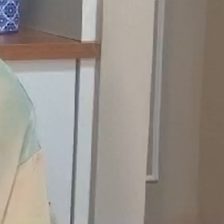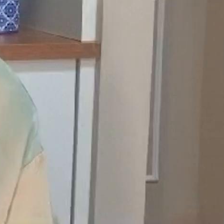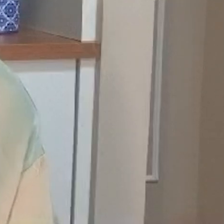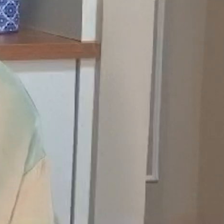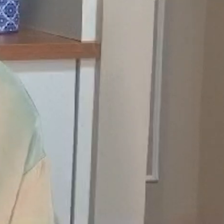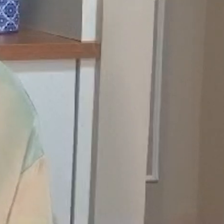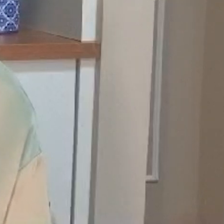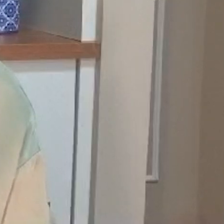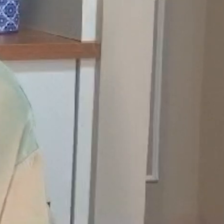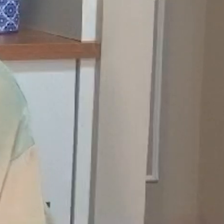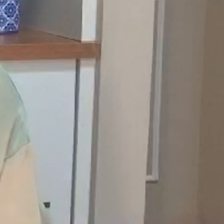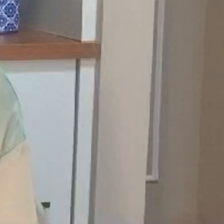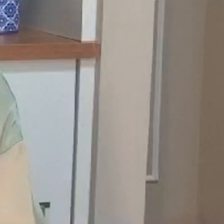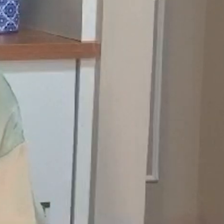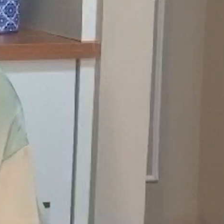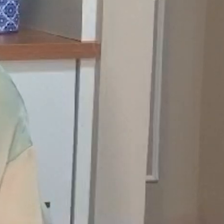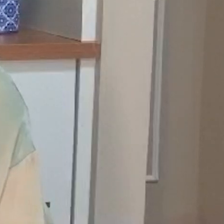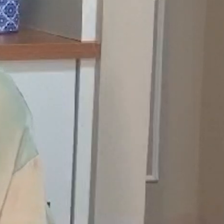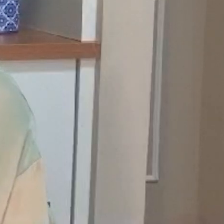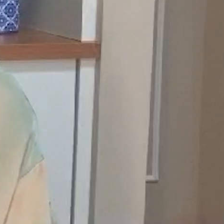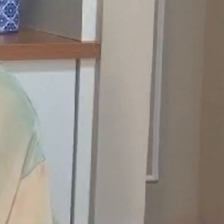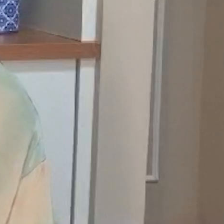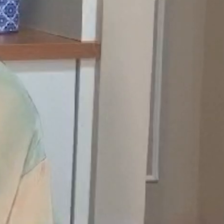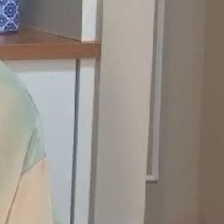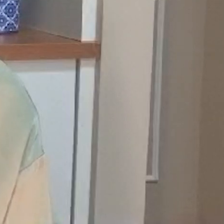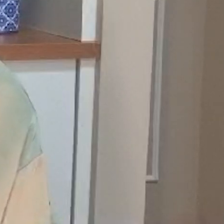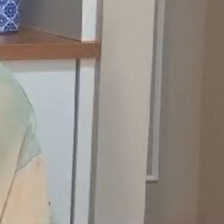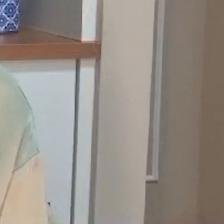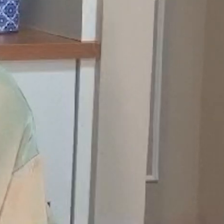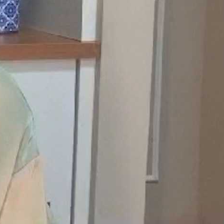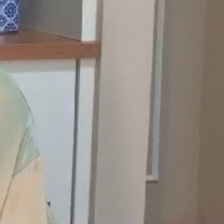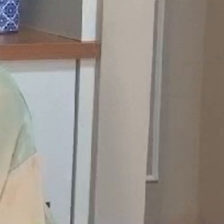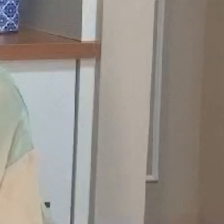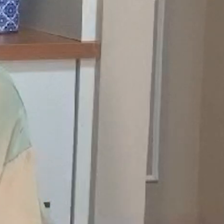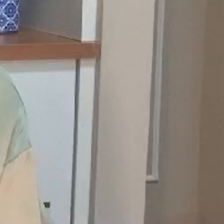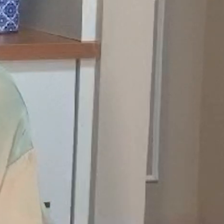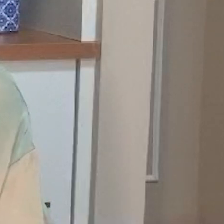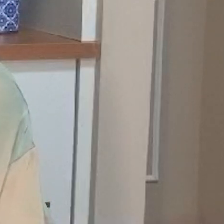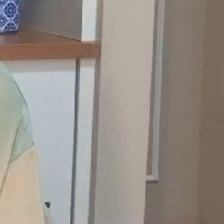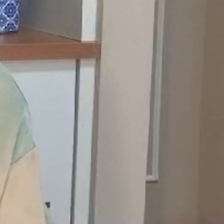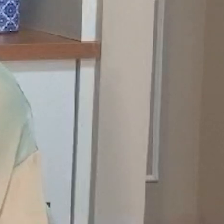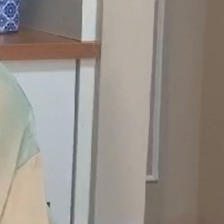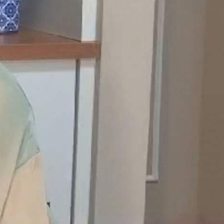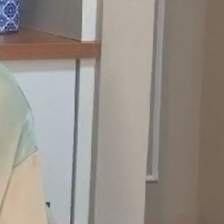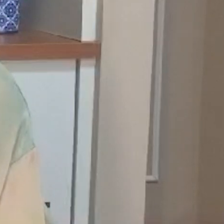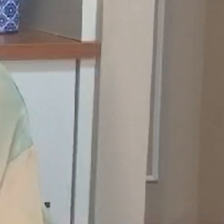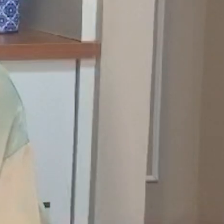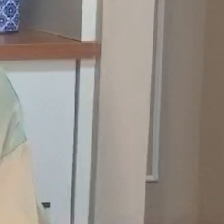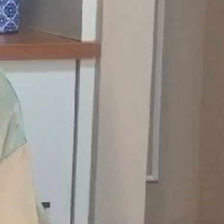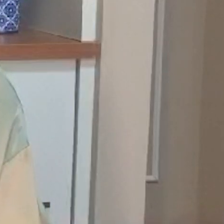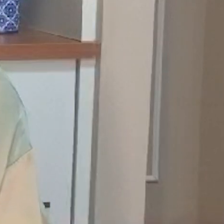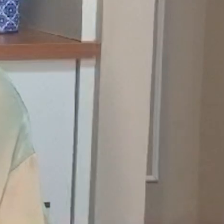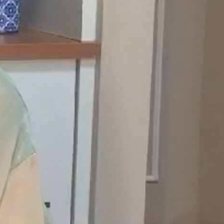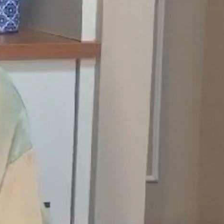tempo para poder se acostumar a uma nova rotina. Ela precisa de um tempo para criar uma rede de apoio para que ela tenha segurança